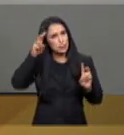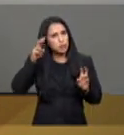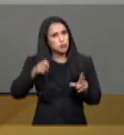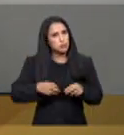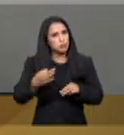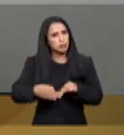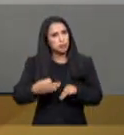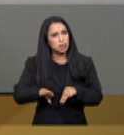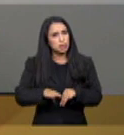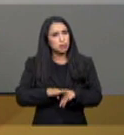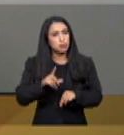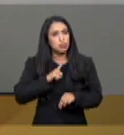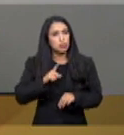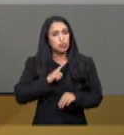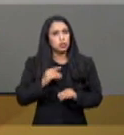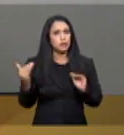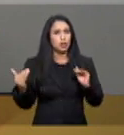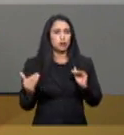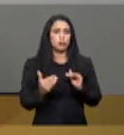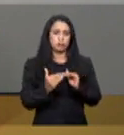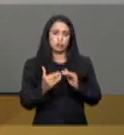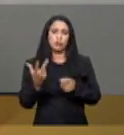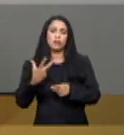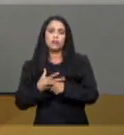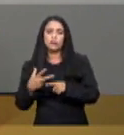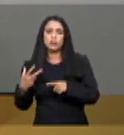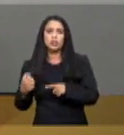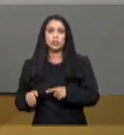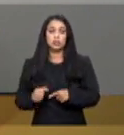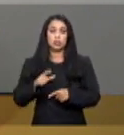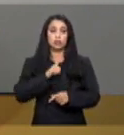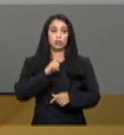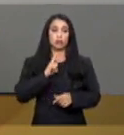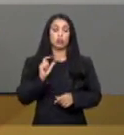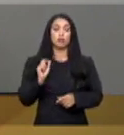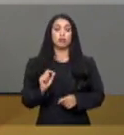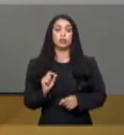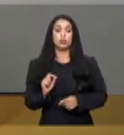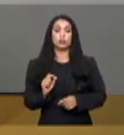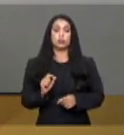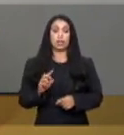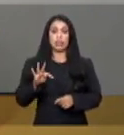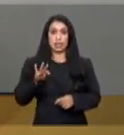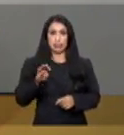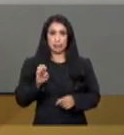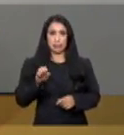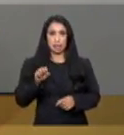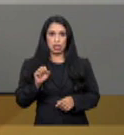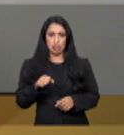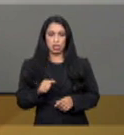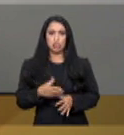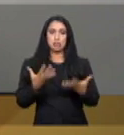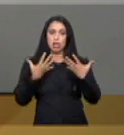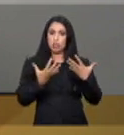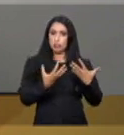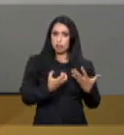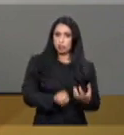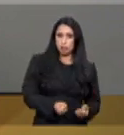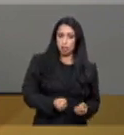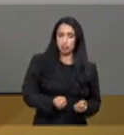ministros que compuseram a corrente vencedora, a forte tensão entre a tese aqui acolhida